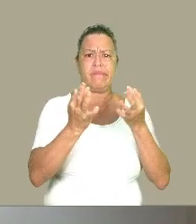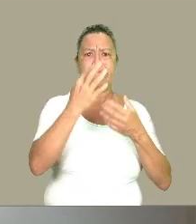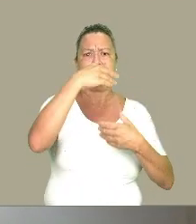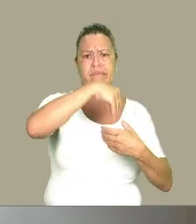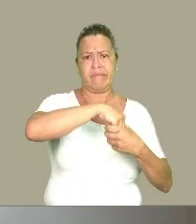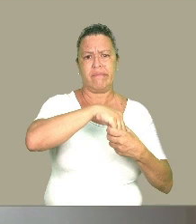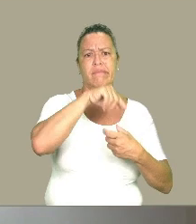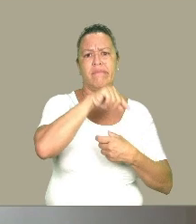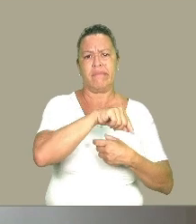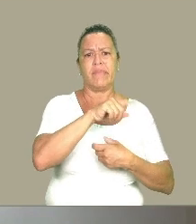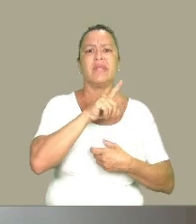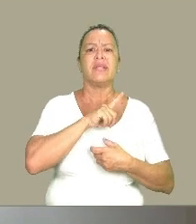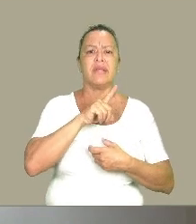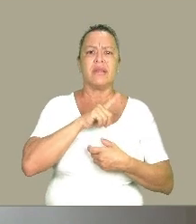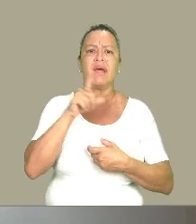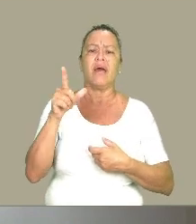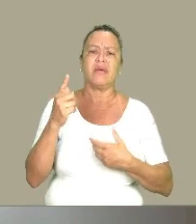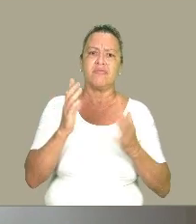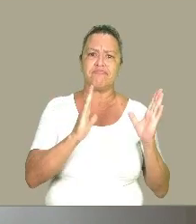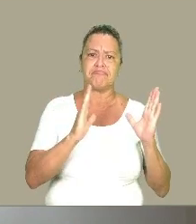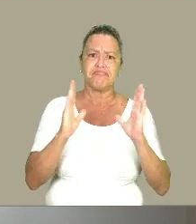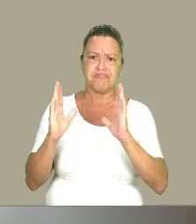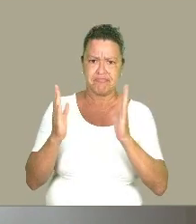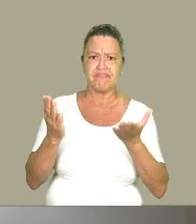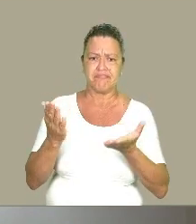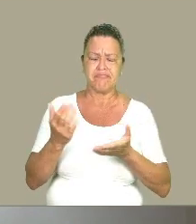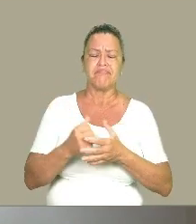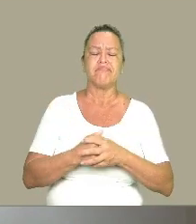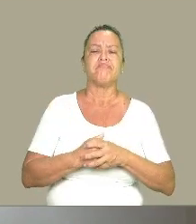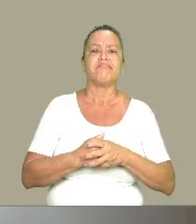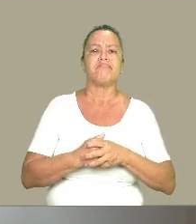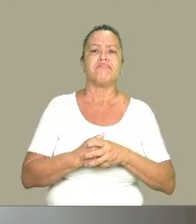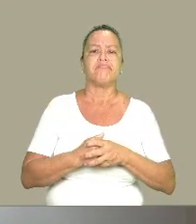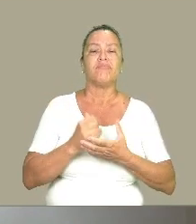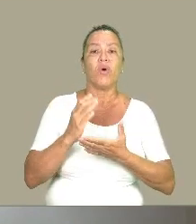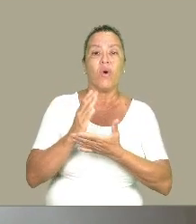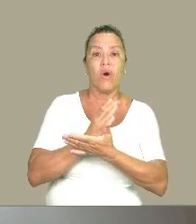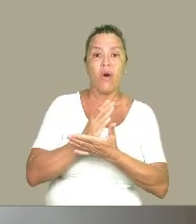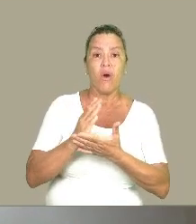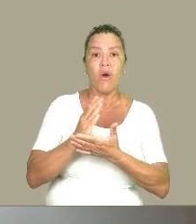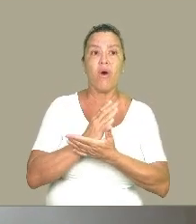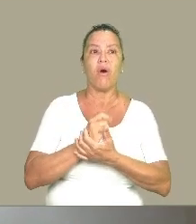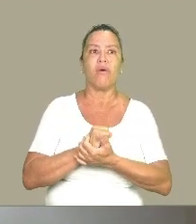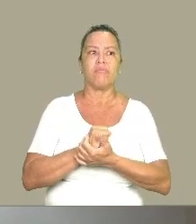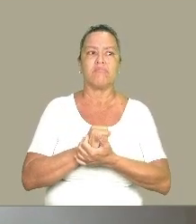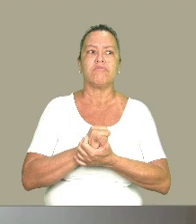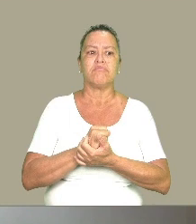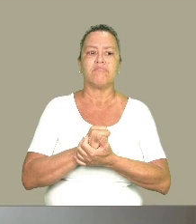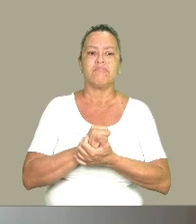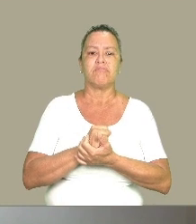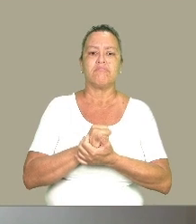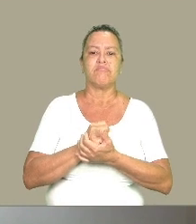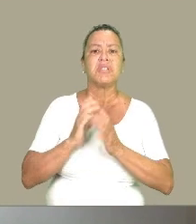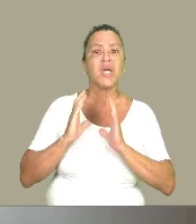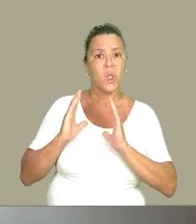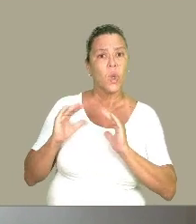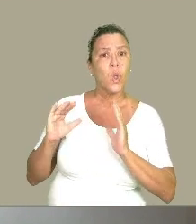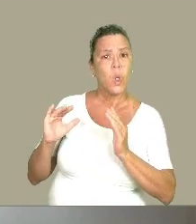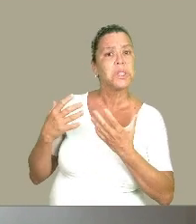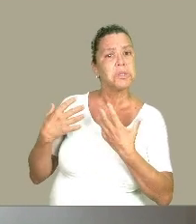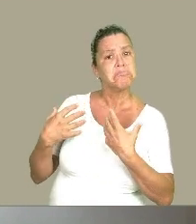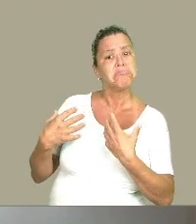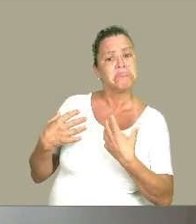que passam por essa etapa na sua vida, né? Alguns de forma um pouco mais tranquila, um pouco